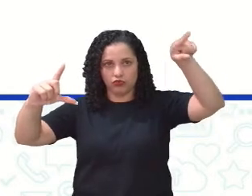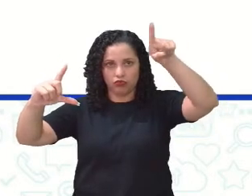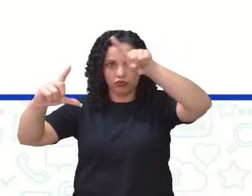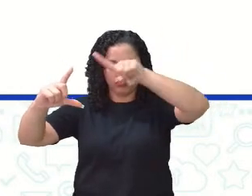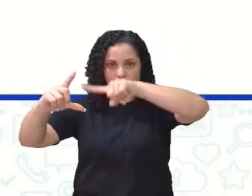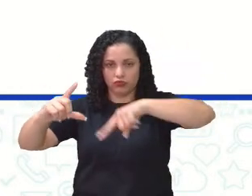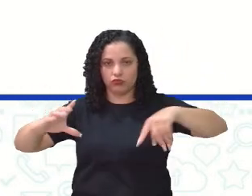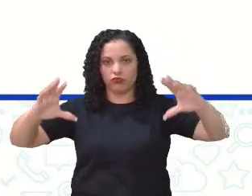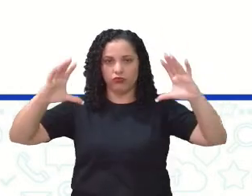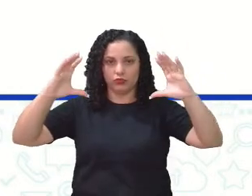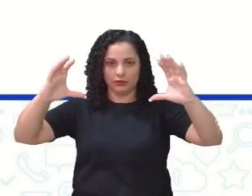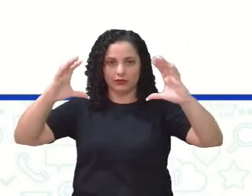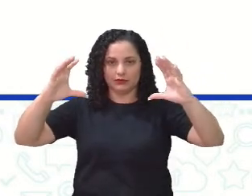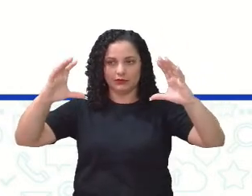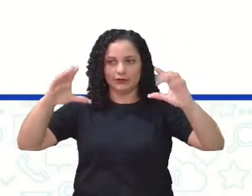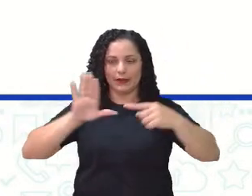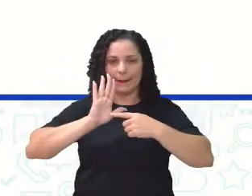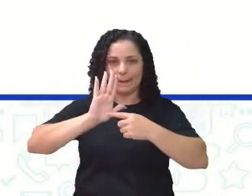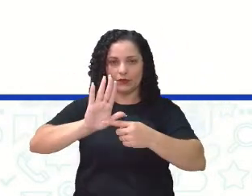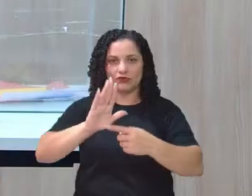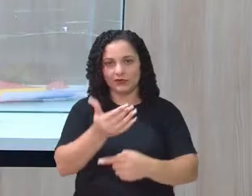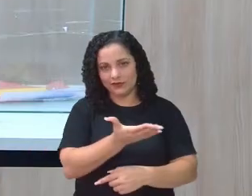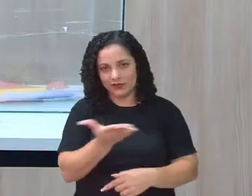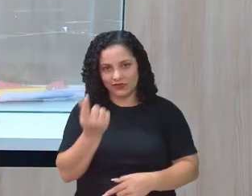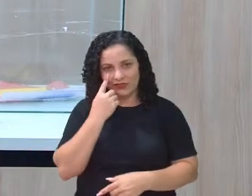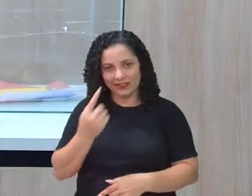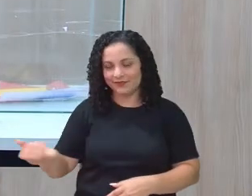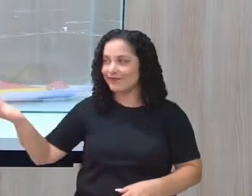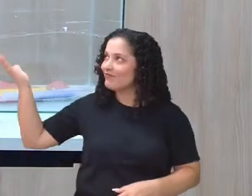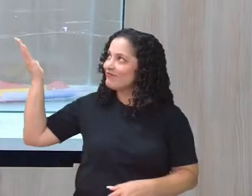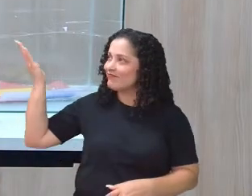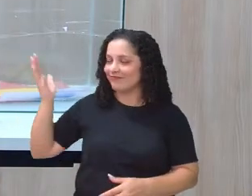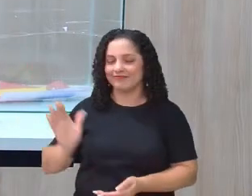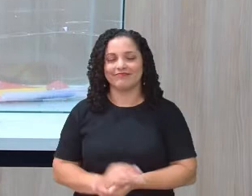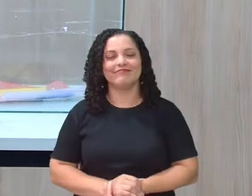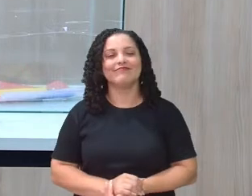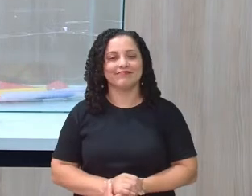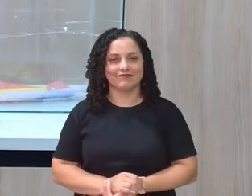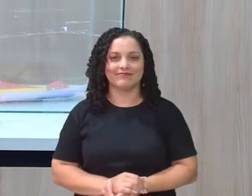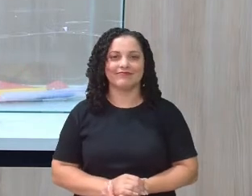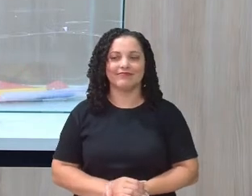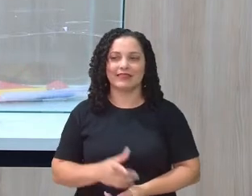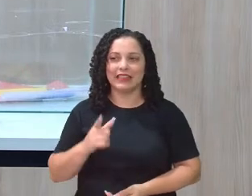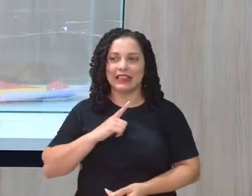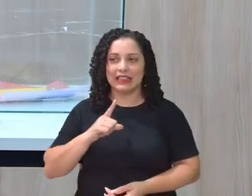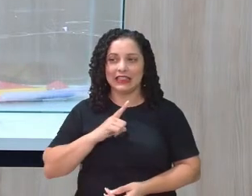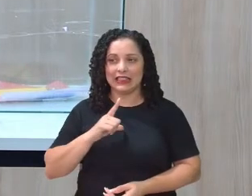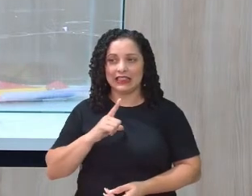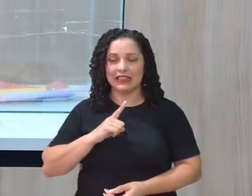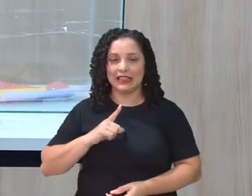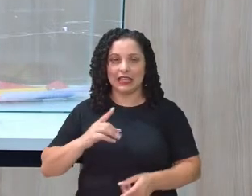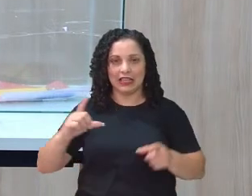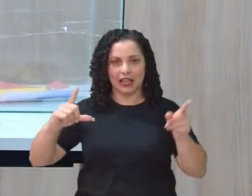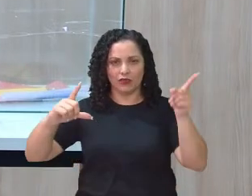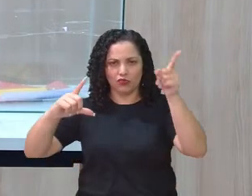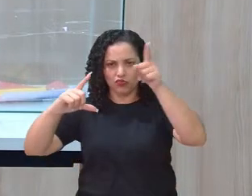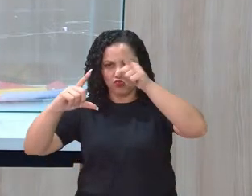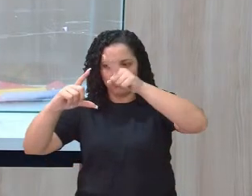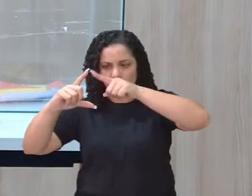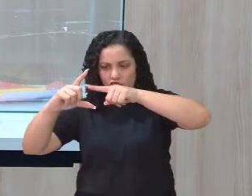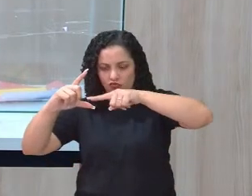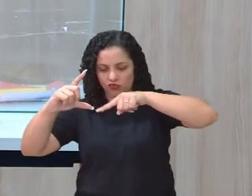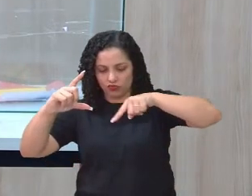uma circunferenciazinha aqui que eu trouxe para vocês, ó. Bota aqui, olha, tá vendo? Tem uma bordinha aqui que vai indicar,